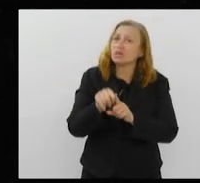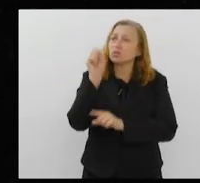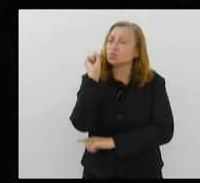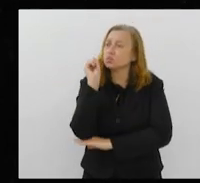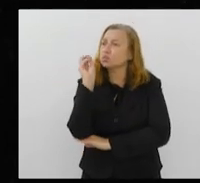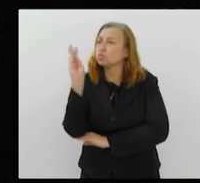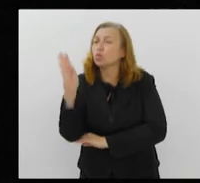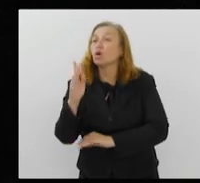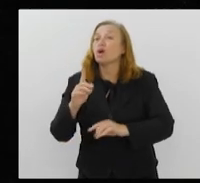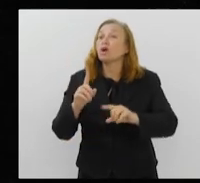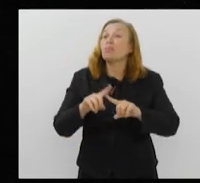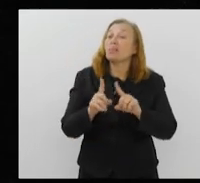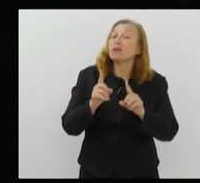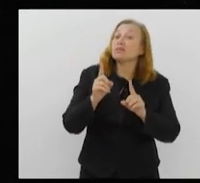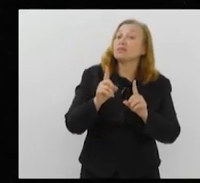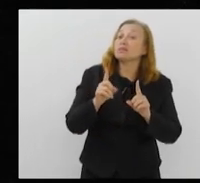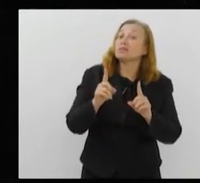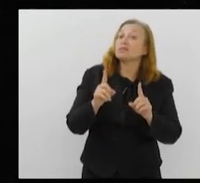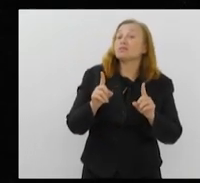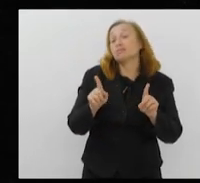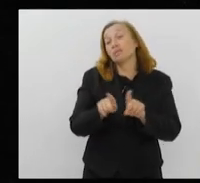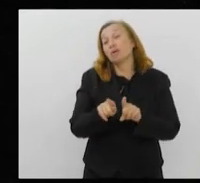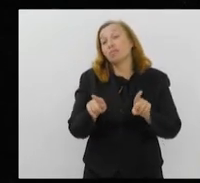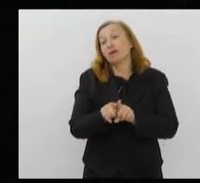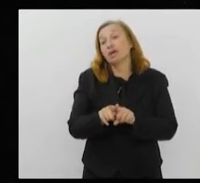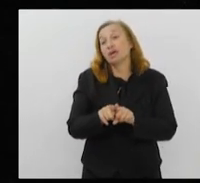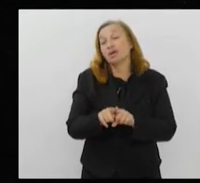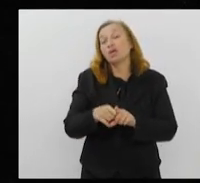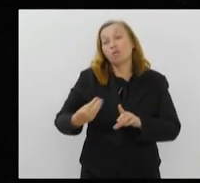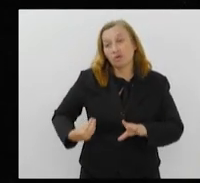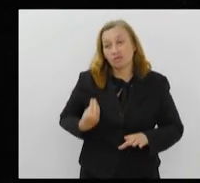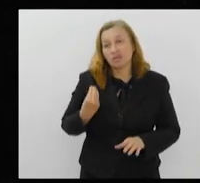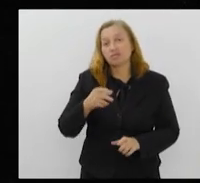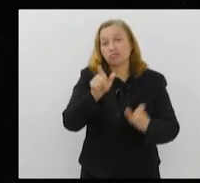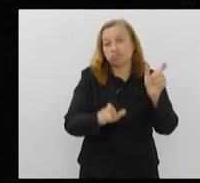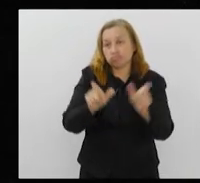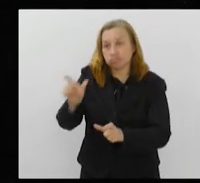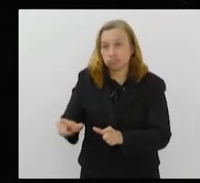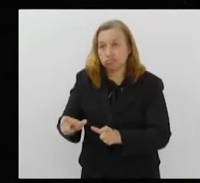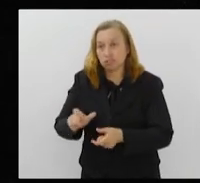florestas, com a questão ambiental, mas também com a vida das pessoas.